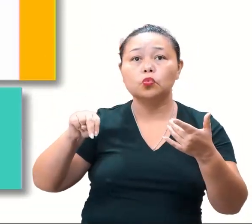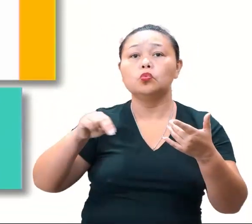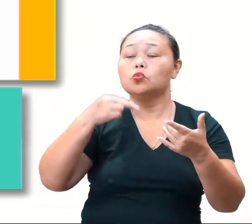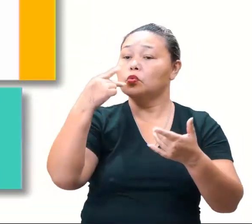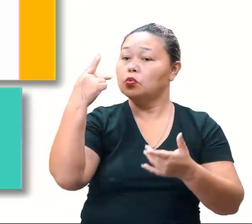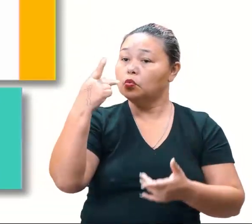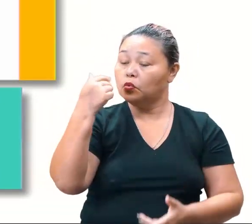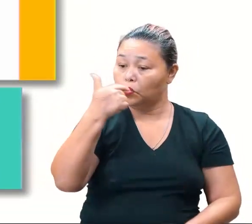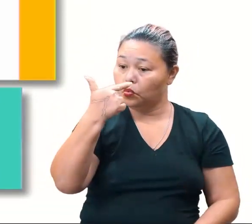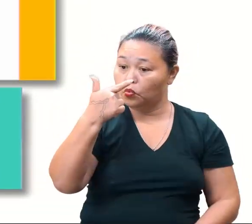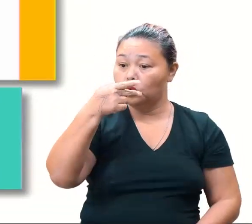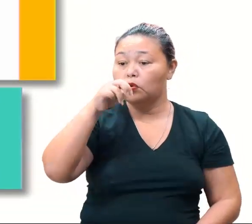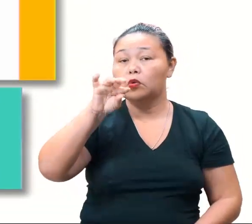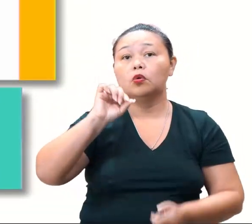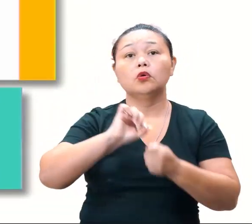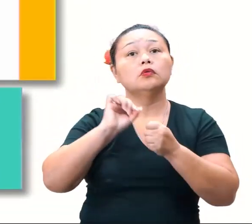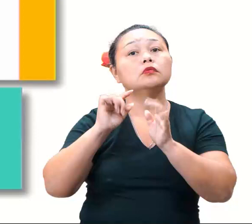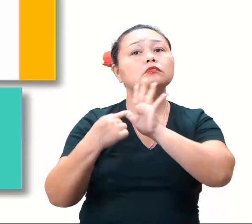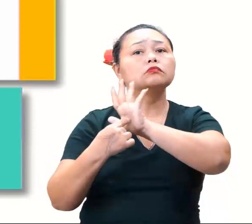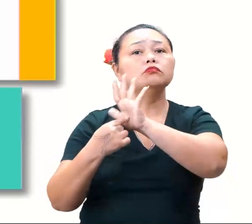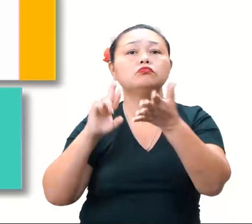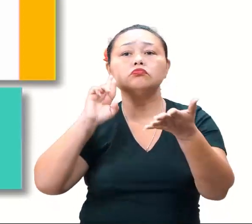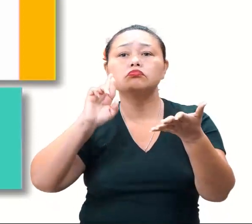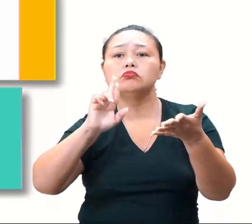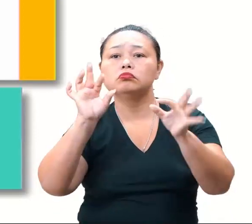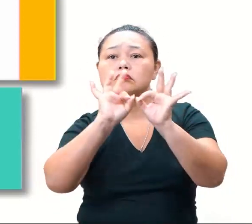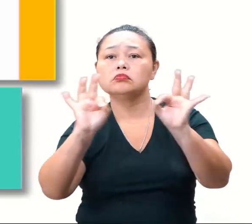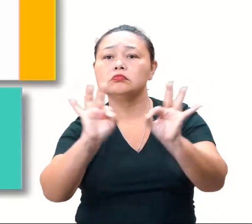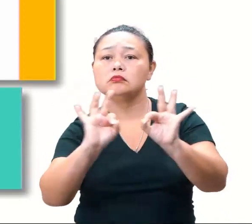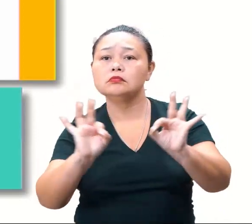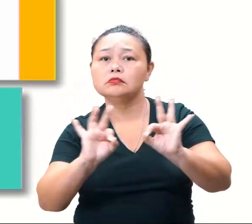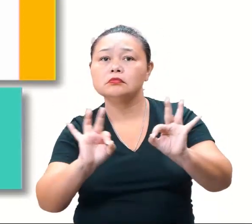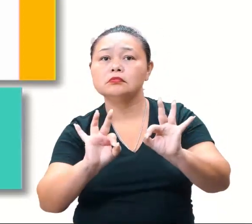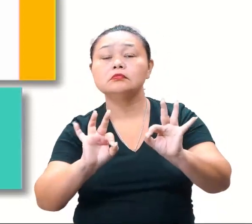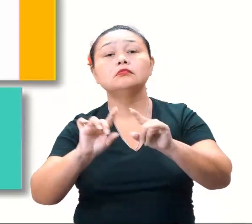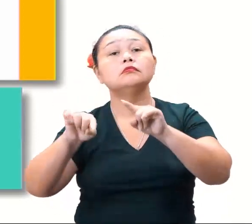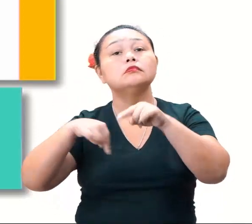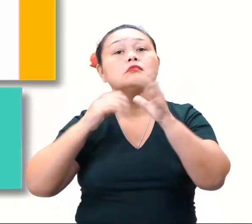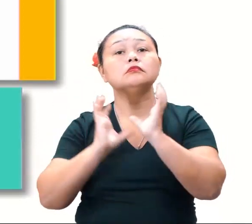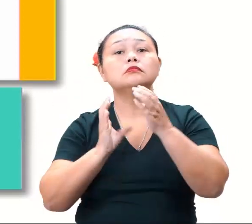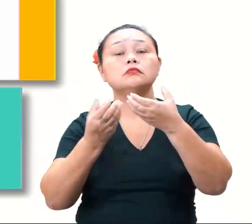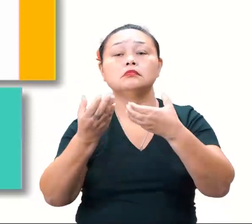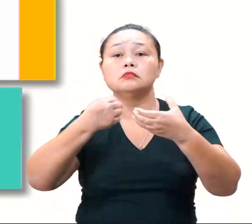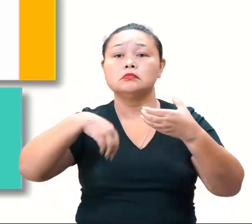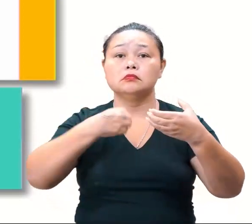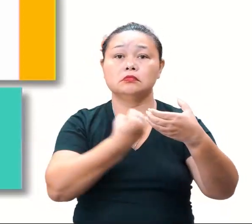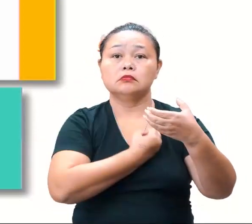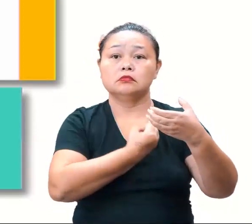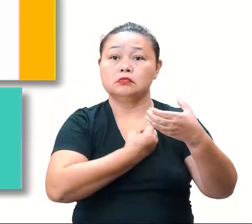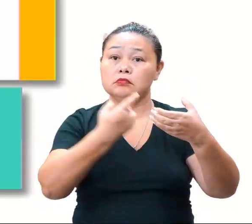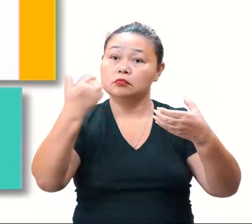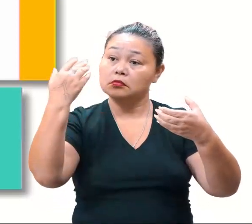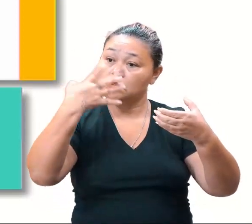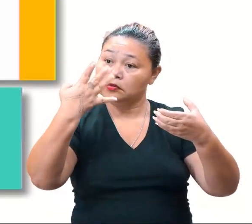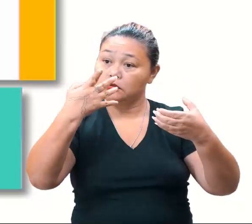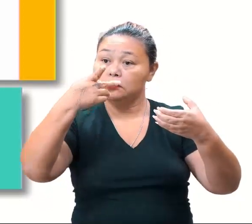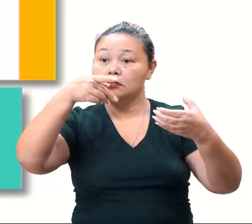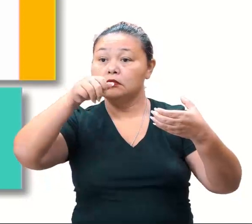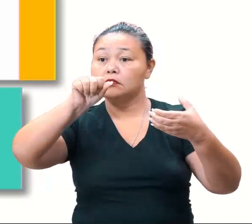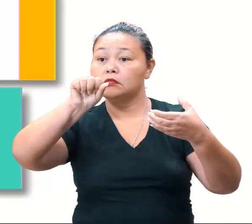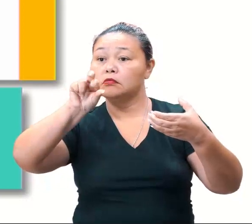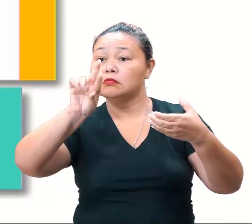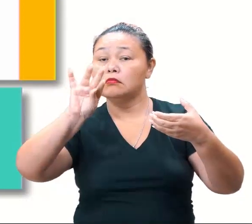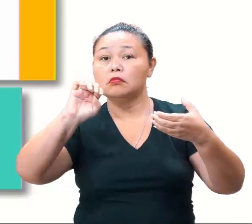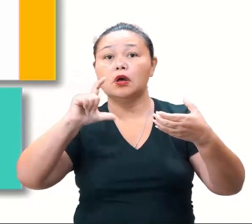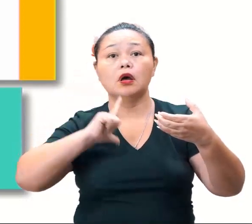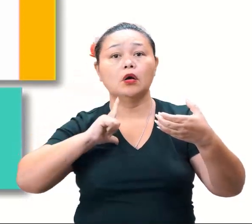ou seja, na parte em que nós resolvemos problemas. Conjuntos numéricos, a sua quarta parte, falando dos números